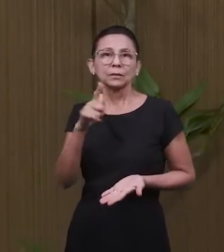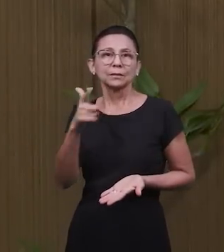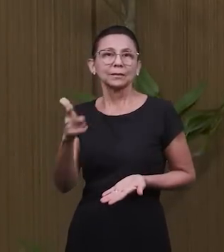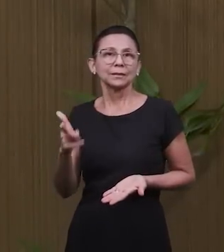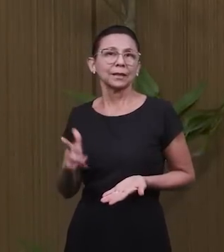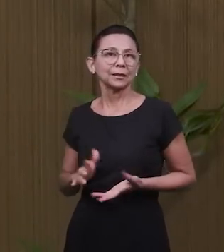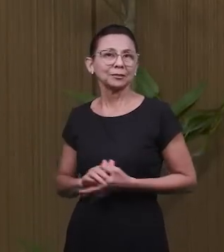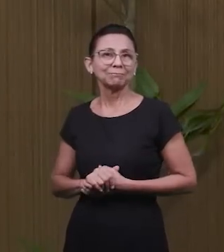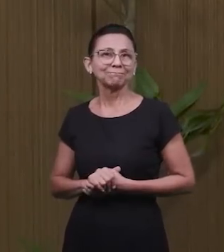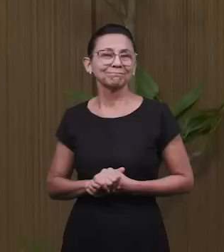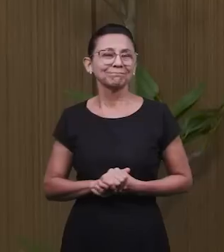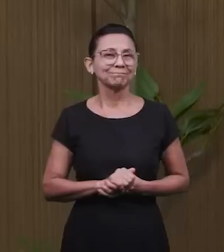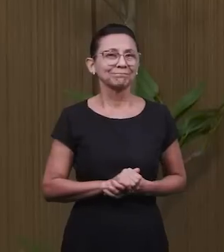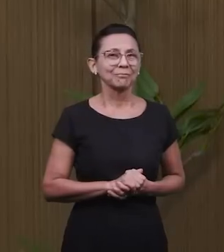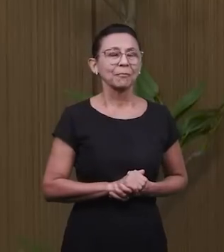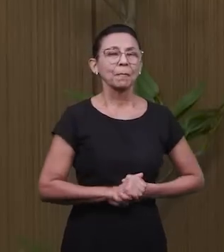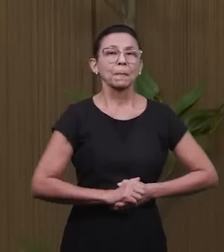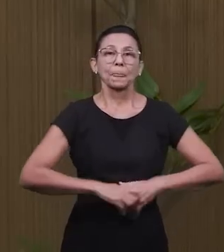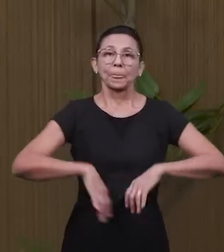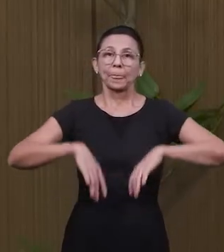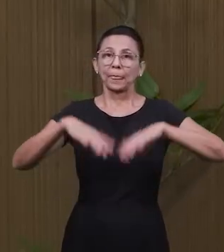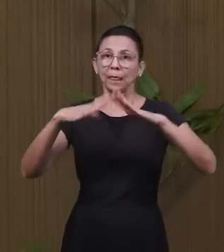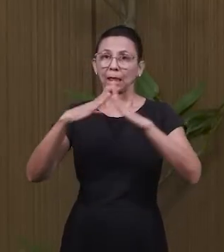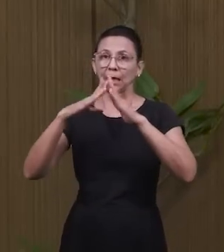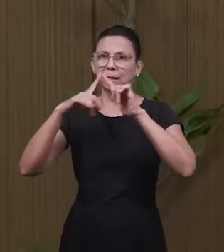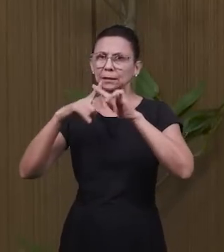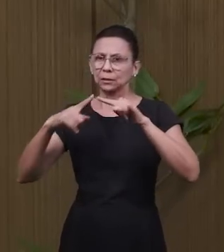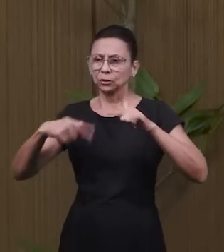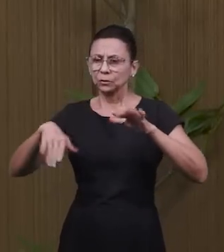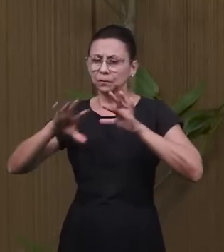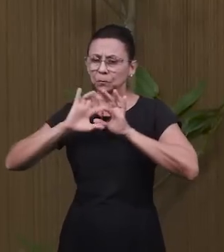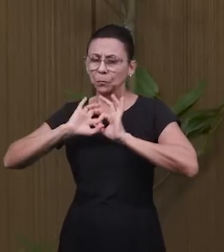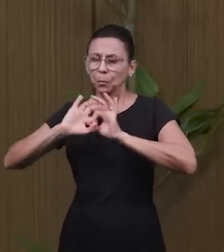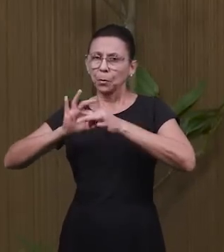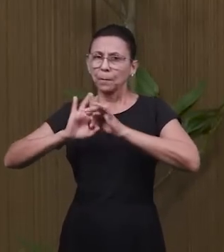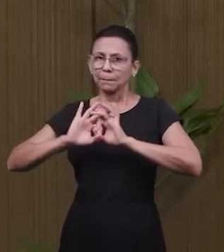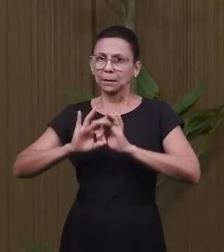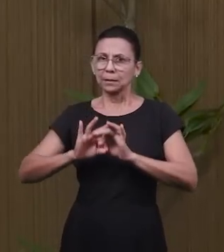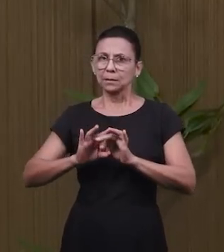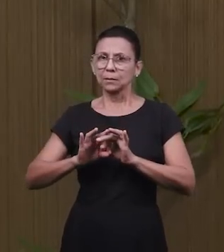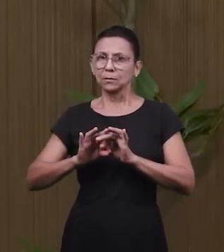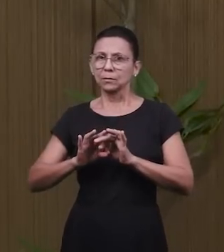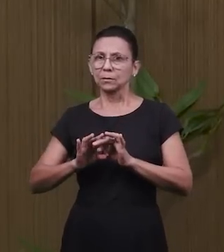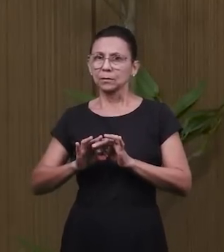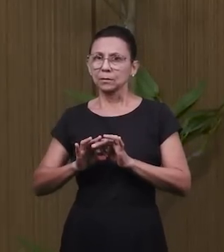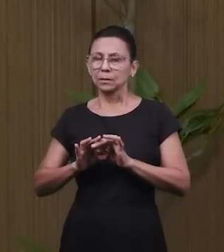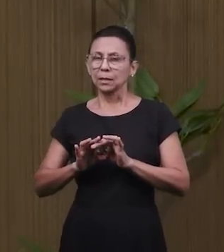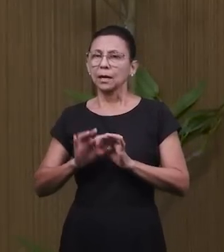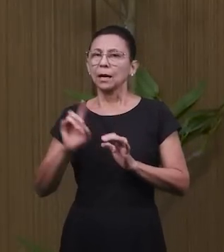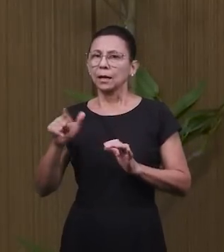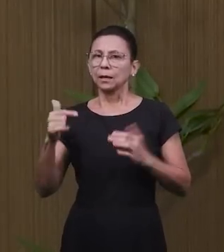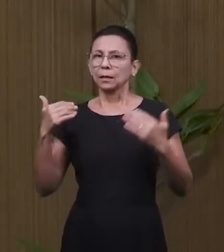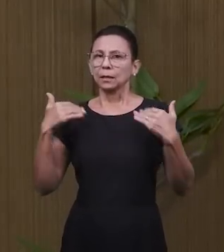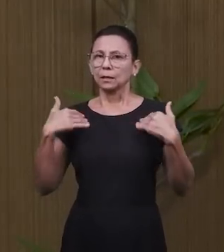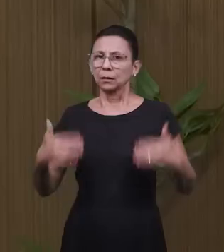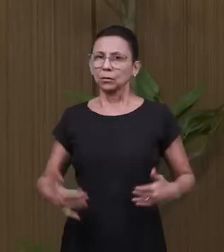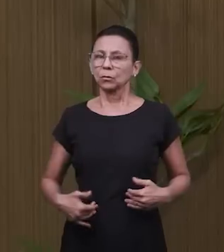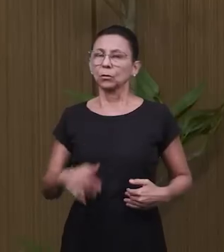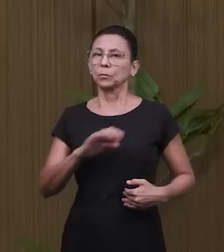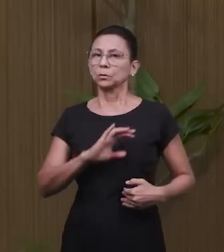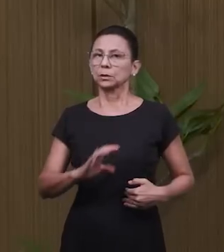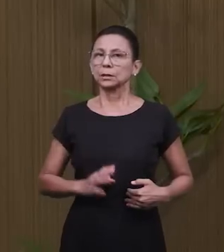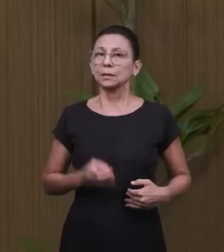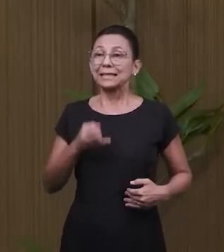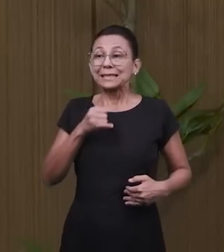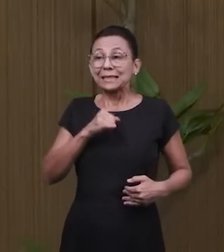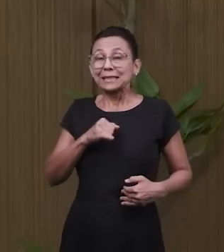Cristo, a igreja é corpo de Cristo quando ela anda na luz. E se ela anda na luz, ela depende